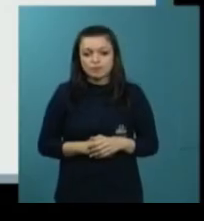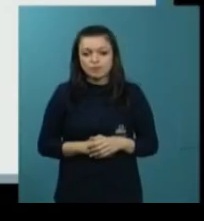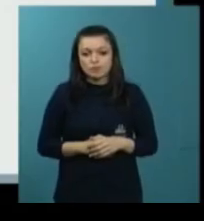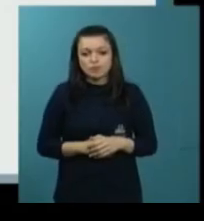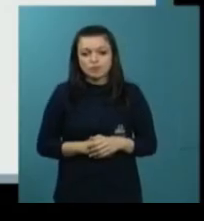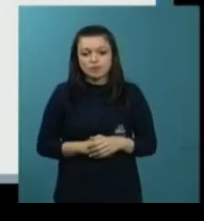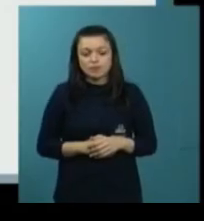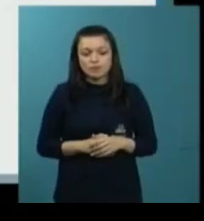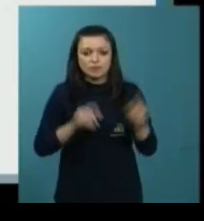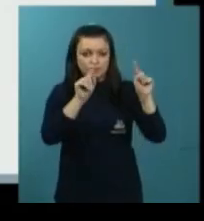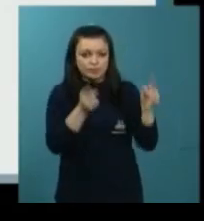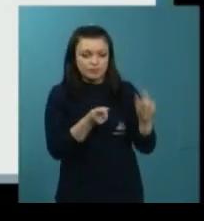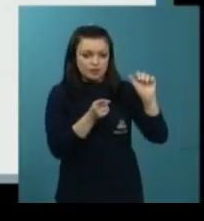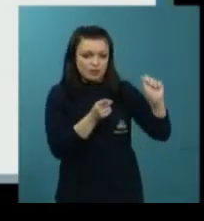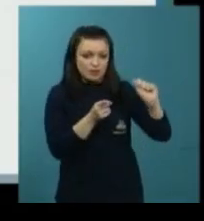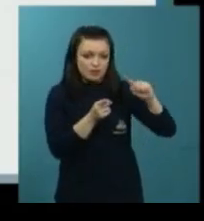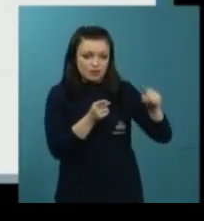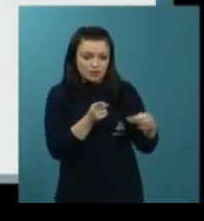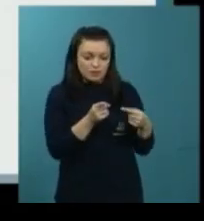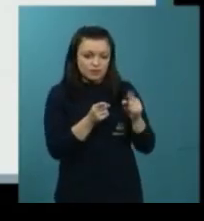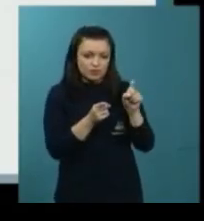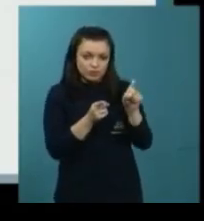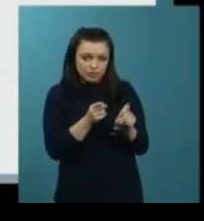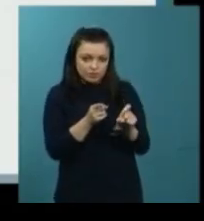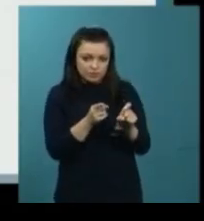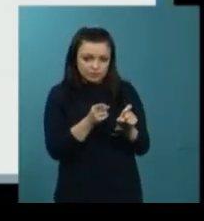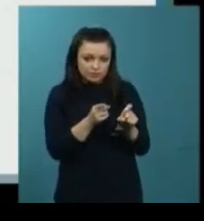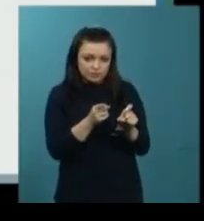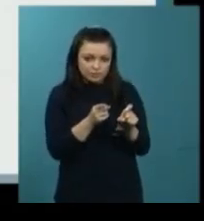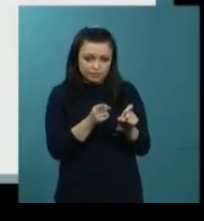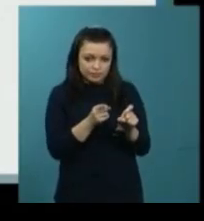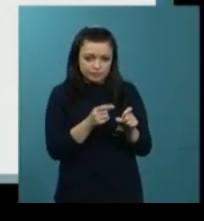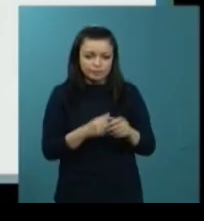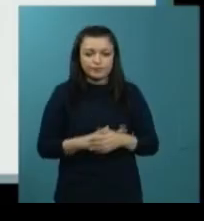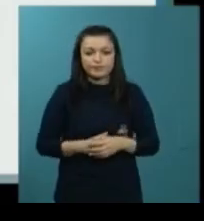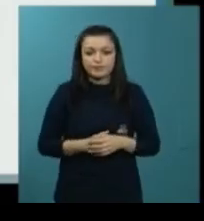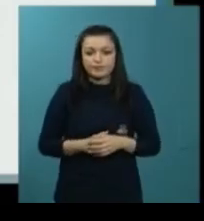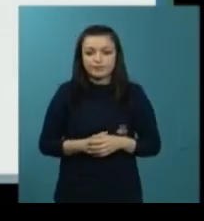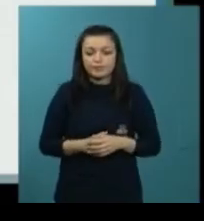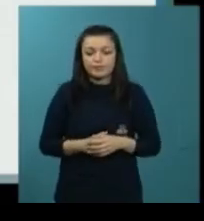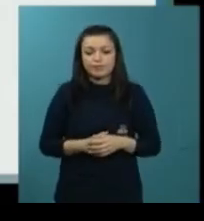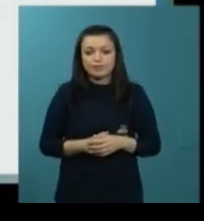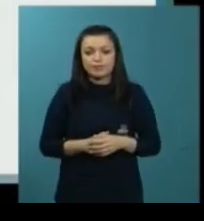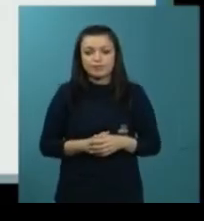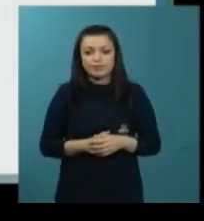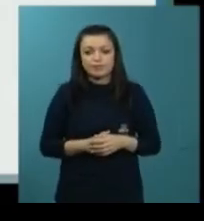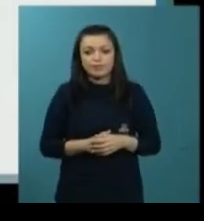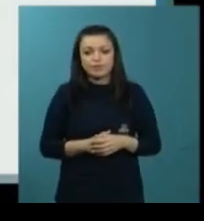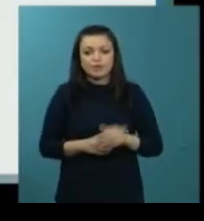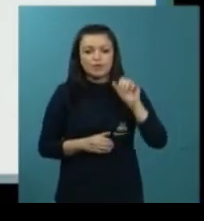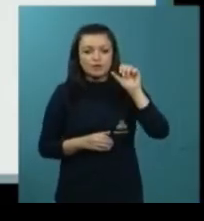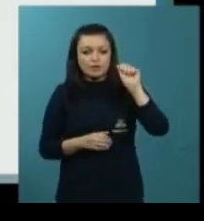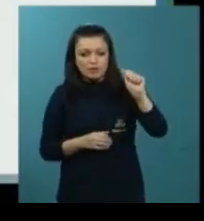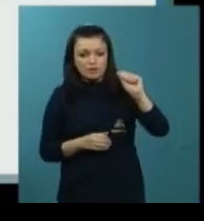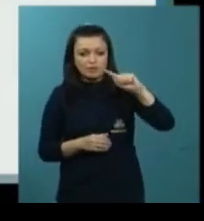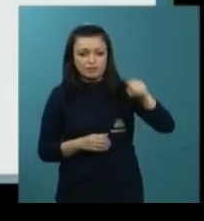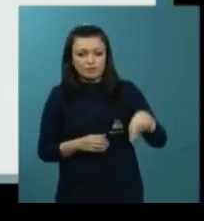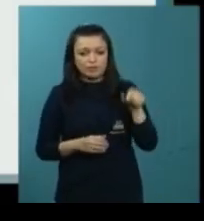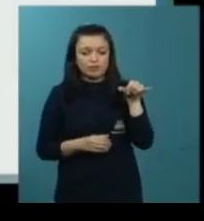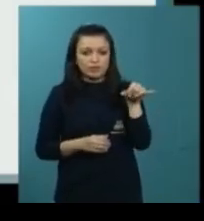portanto, representaremos A, X, fecha parênteses, vírgula,